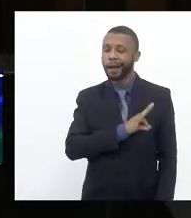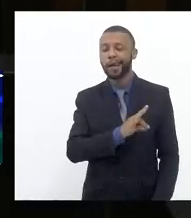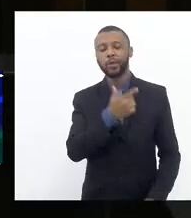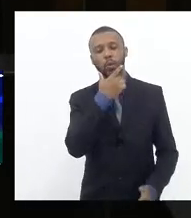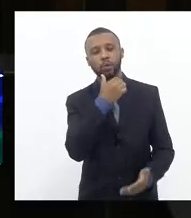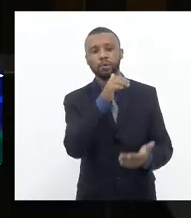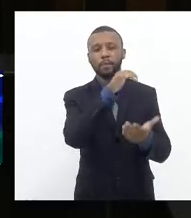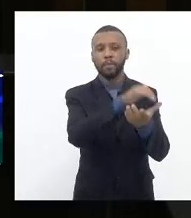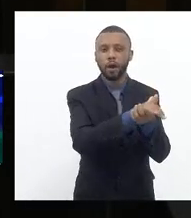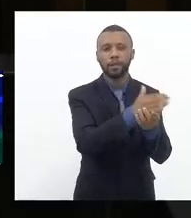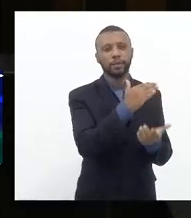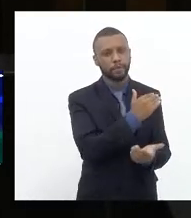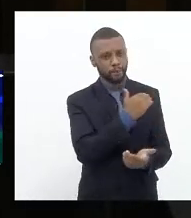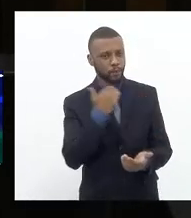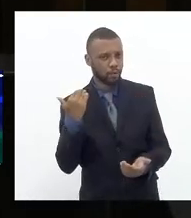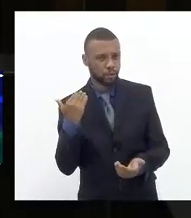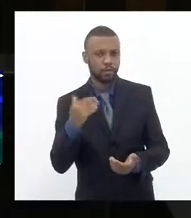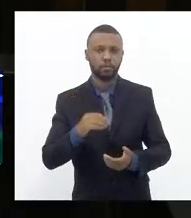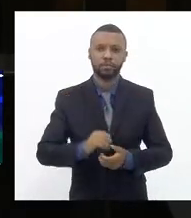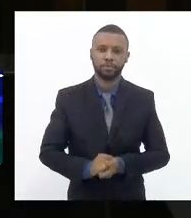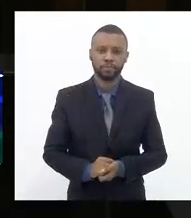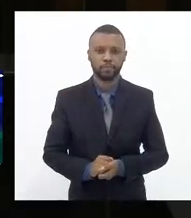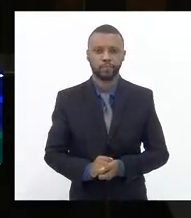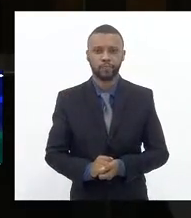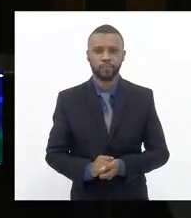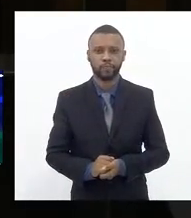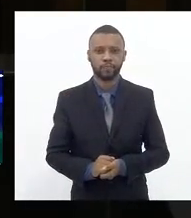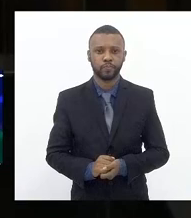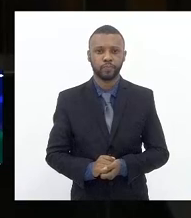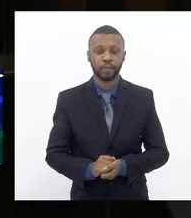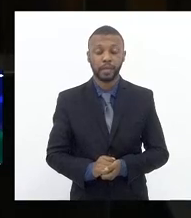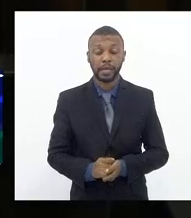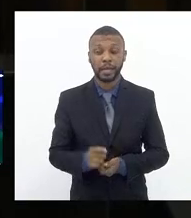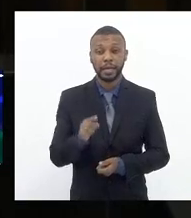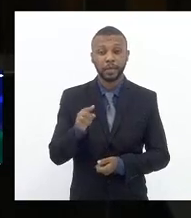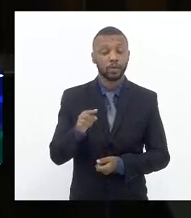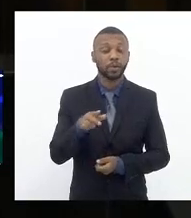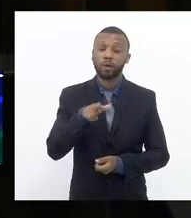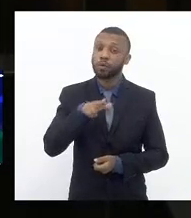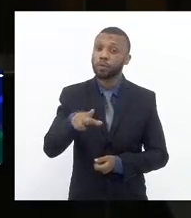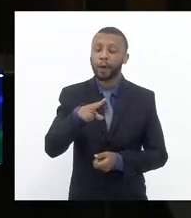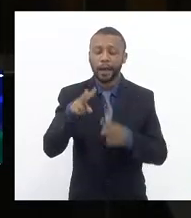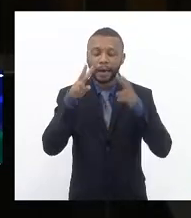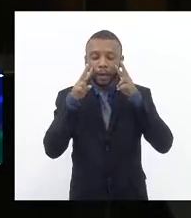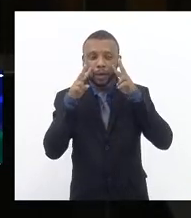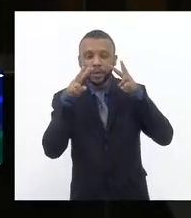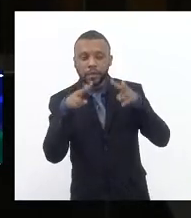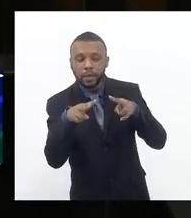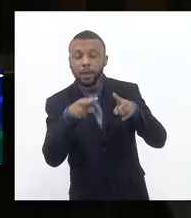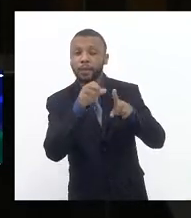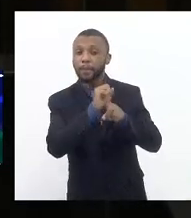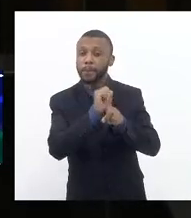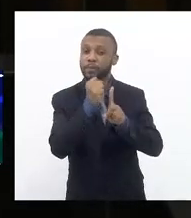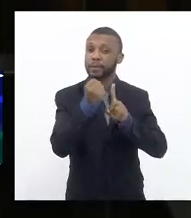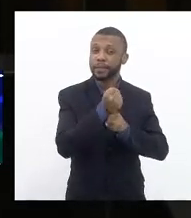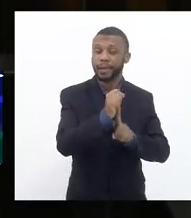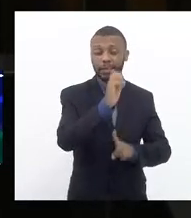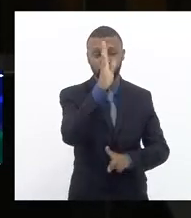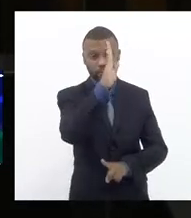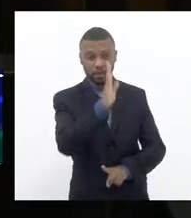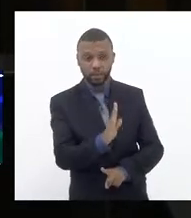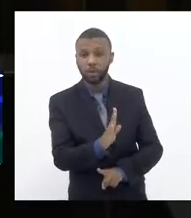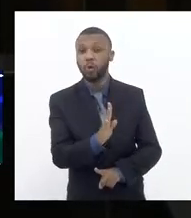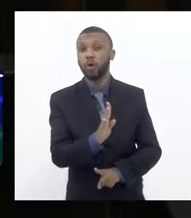falecido. É não reconhecer algo que a sociedade brasileira reconheceu há muito tempo,